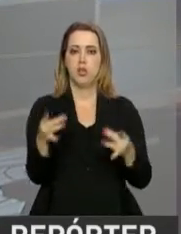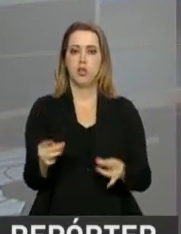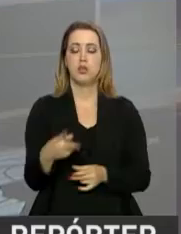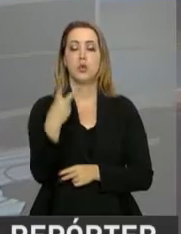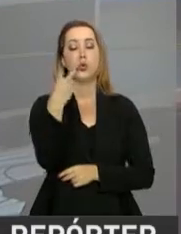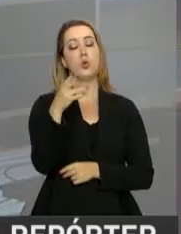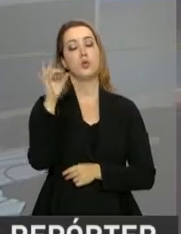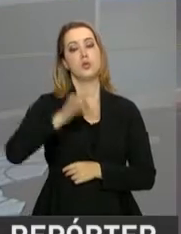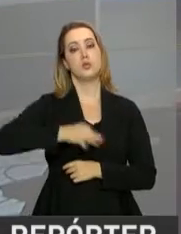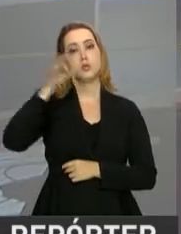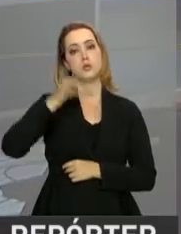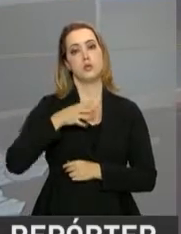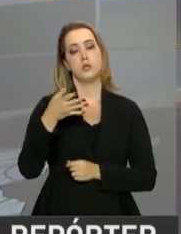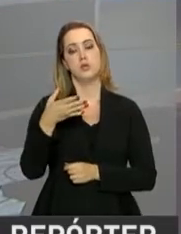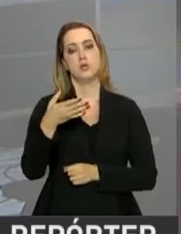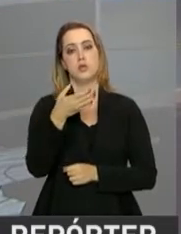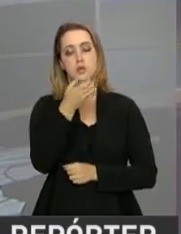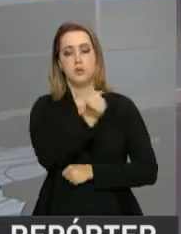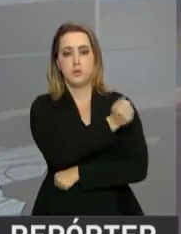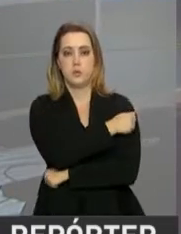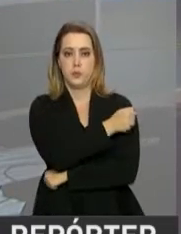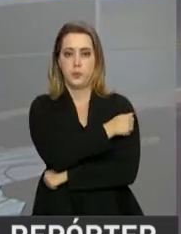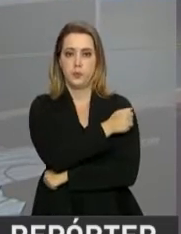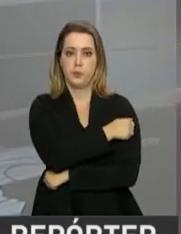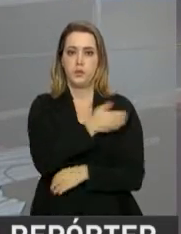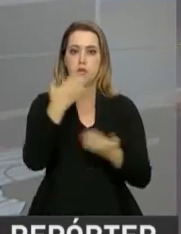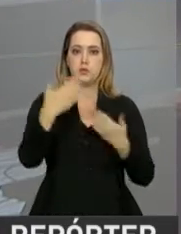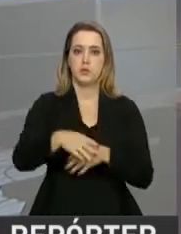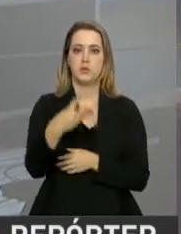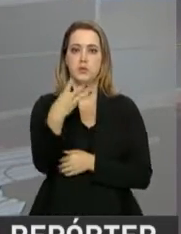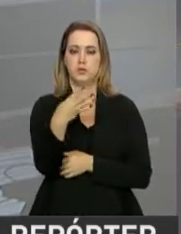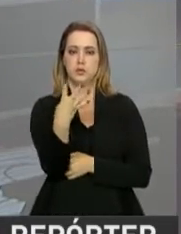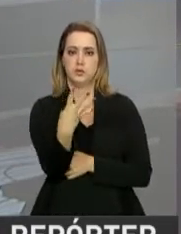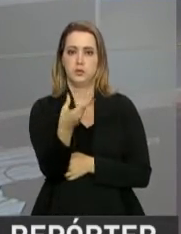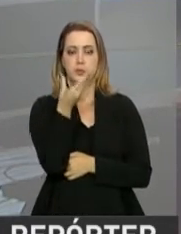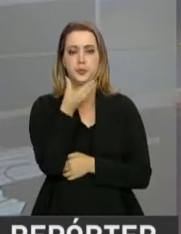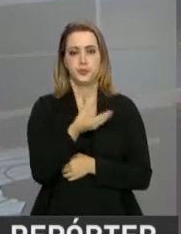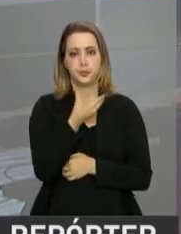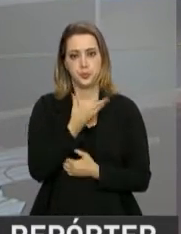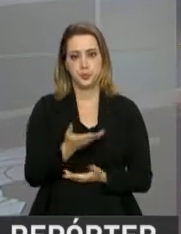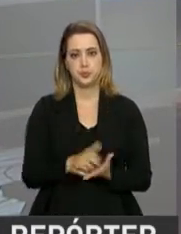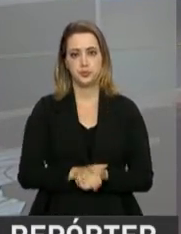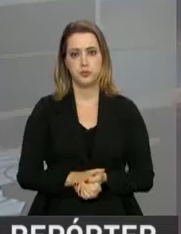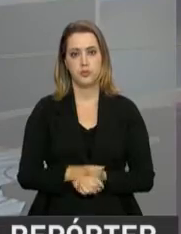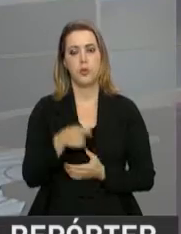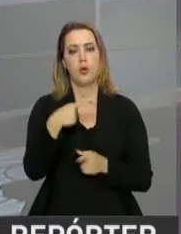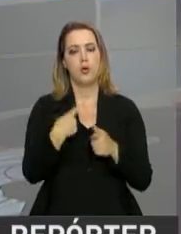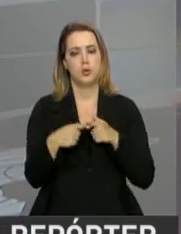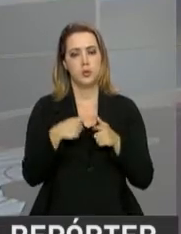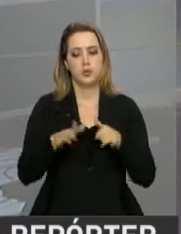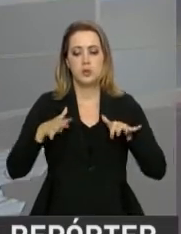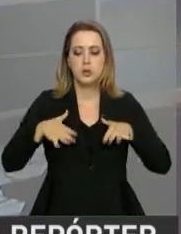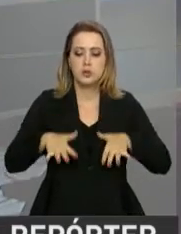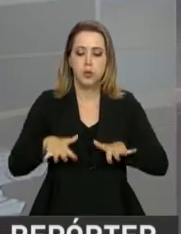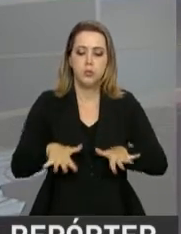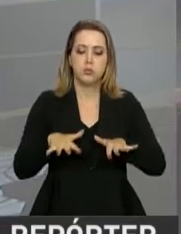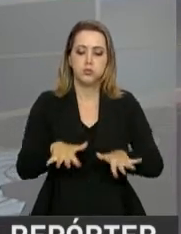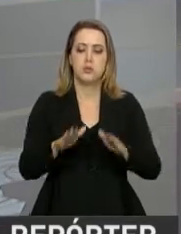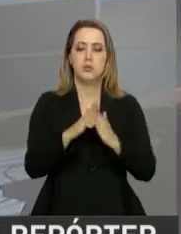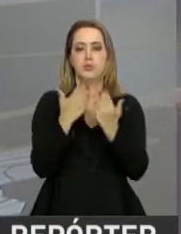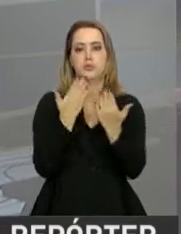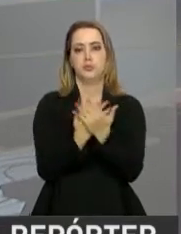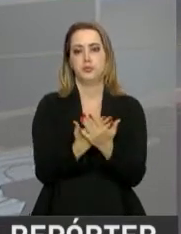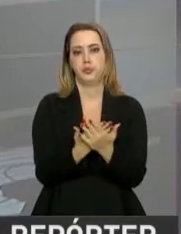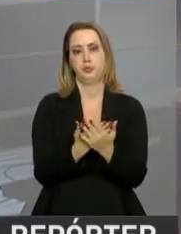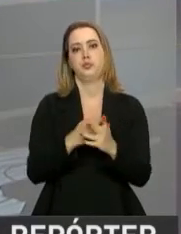somente 2% dos alunos vão fazer as provas nos dias 3 e 4 de dezembro, por conta da ocupação de algumas escolas